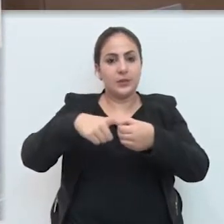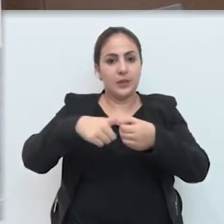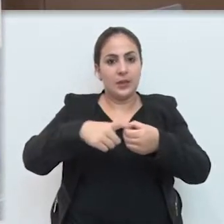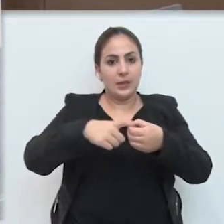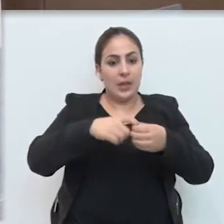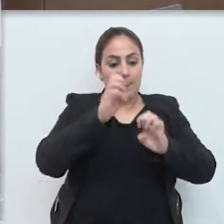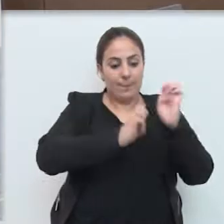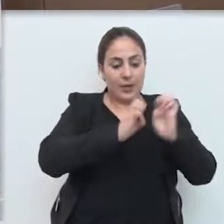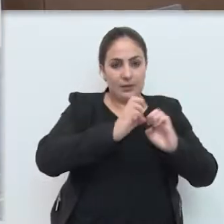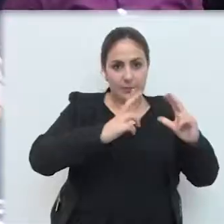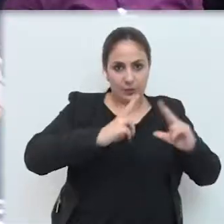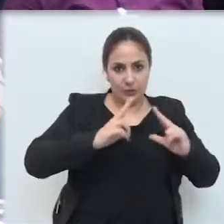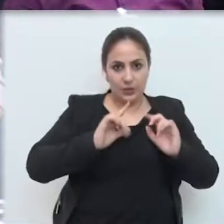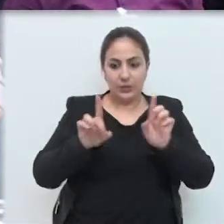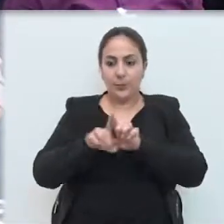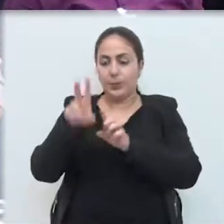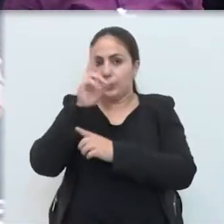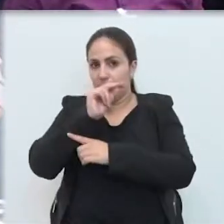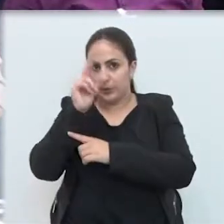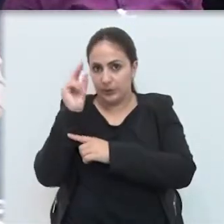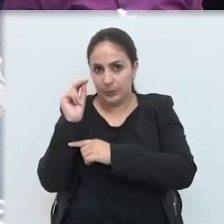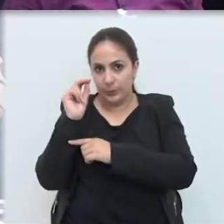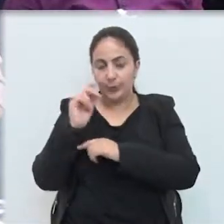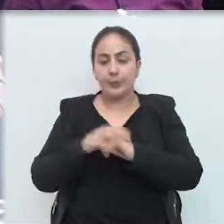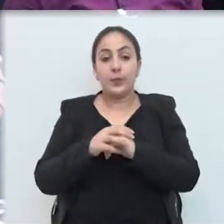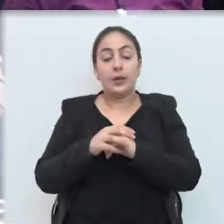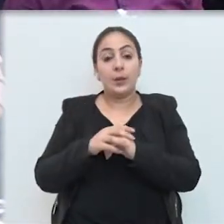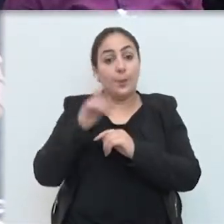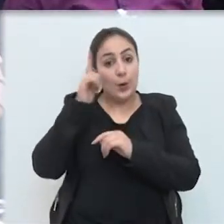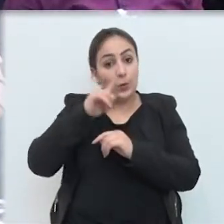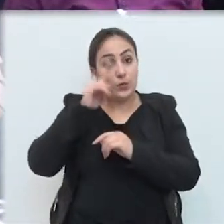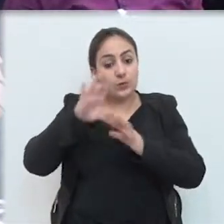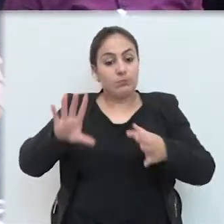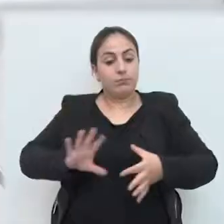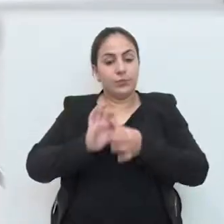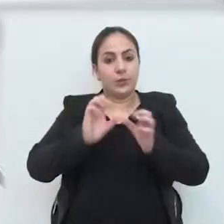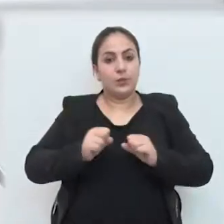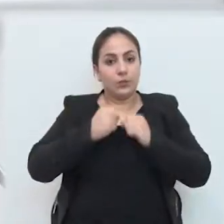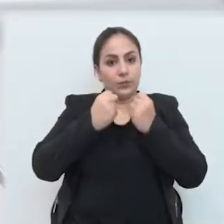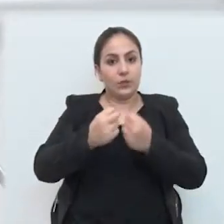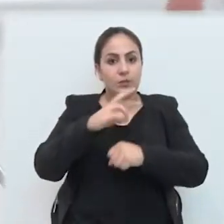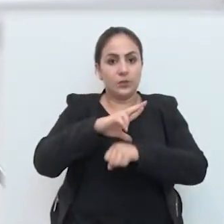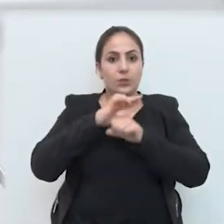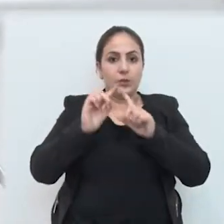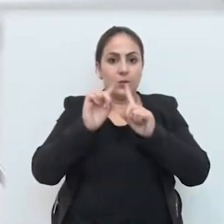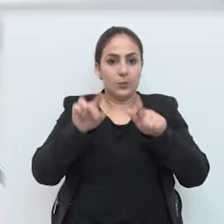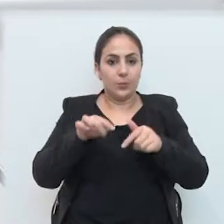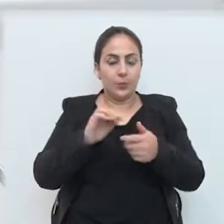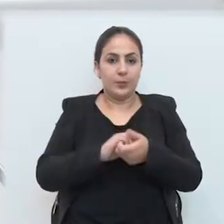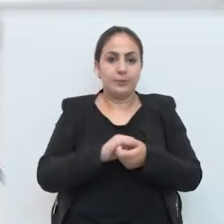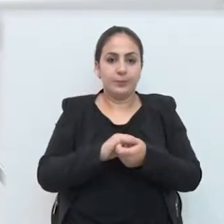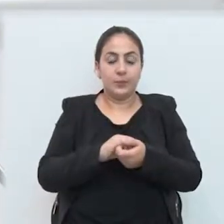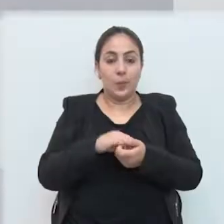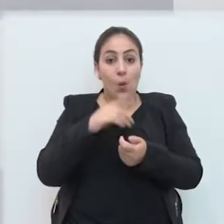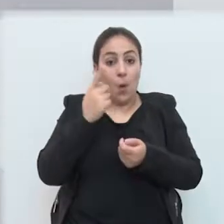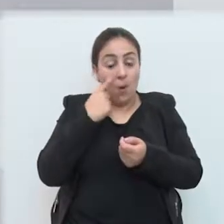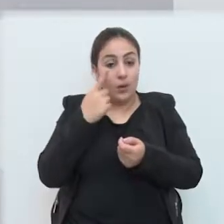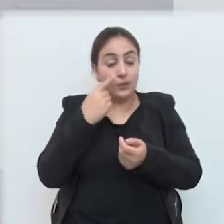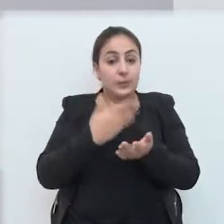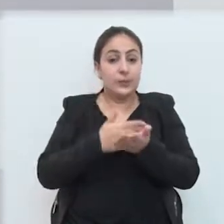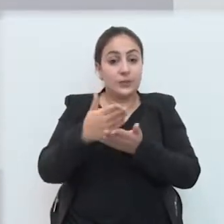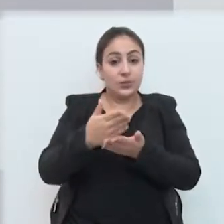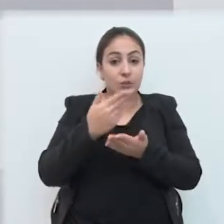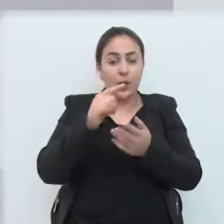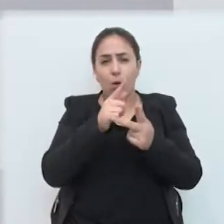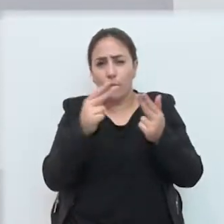parceria entre o setor privado e a municipalidade, a fim de garantir um reforço à segurança pública. Olha, essa é